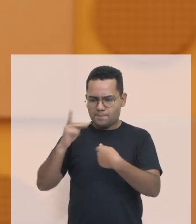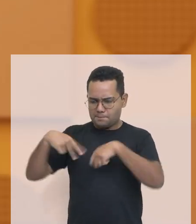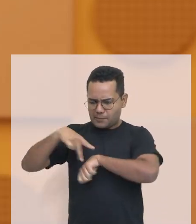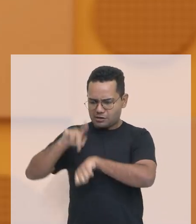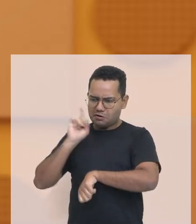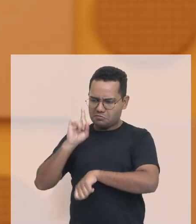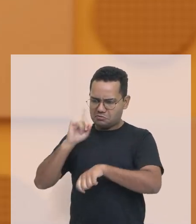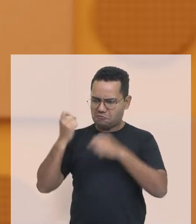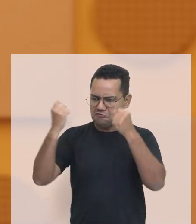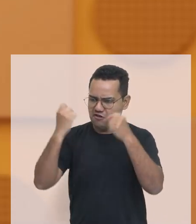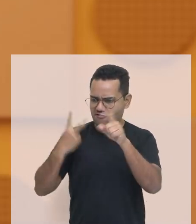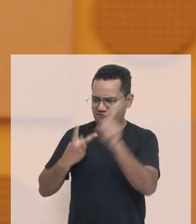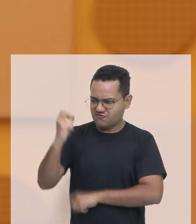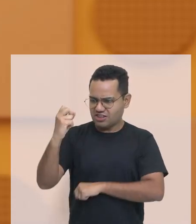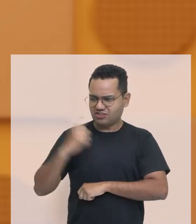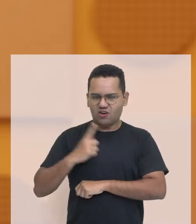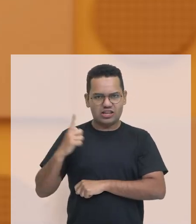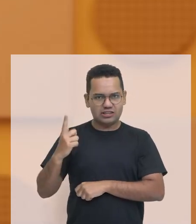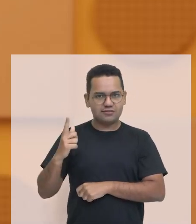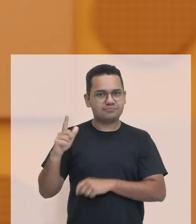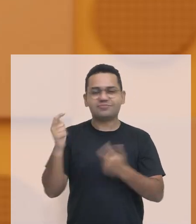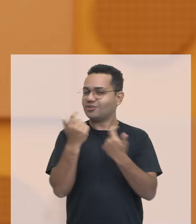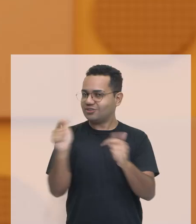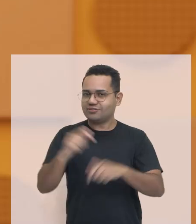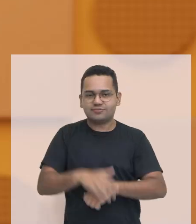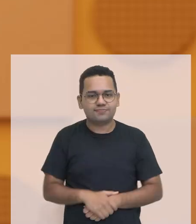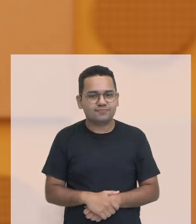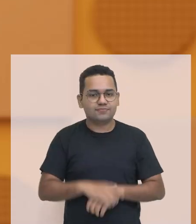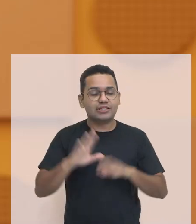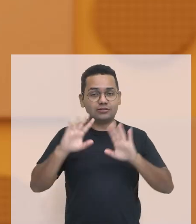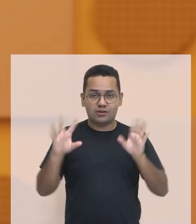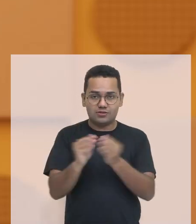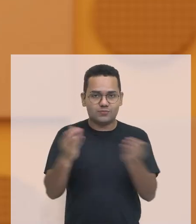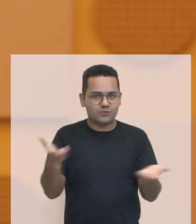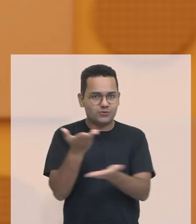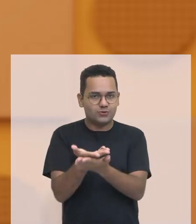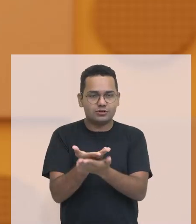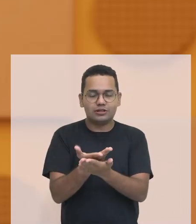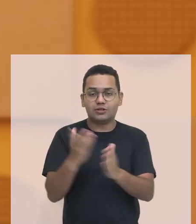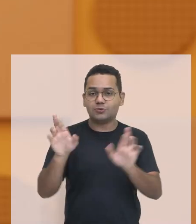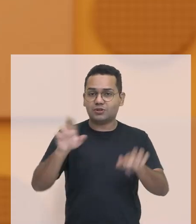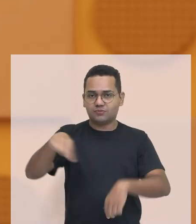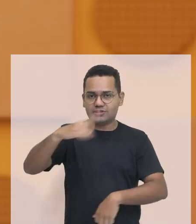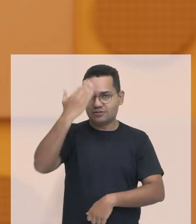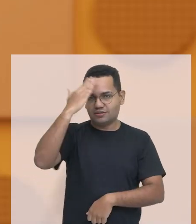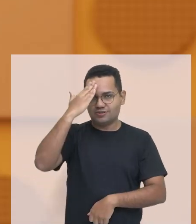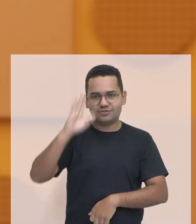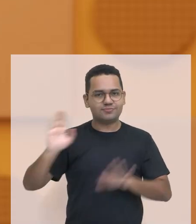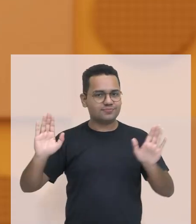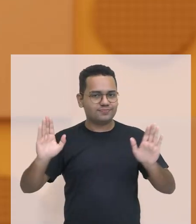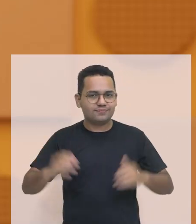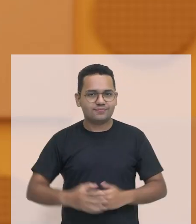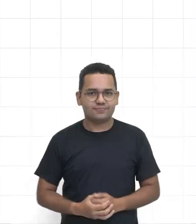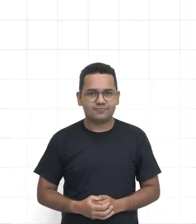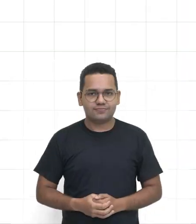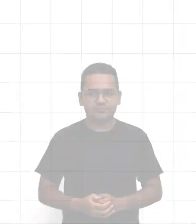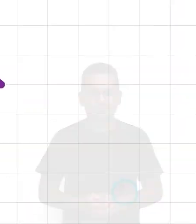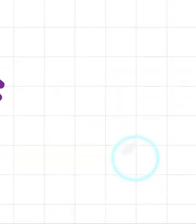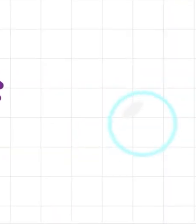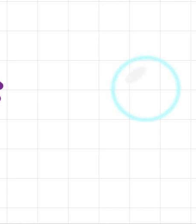no contexto da Guerra do Vietnã. Então, queridos, esta foi a nossa aula, espero que vocês tenham compreendido e até a próxima!